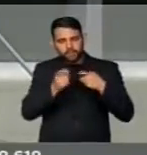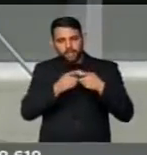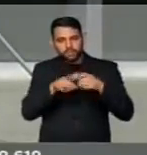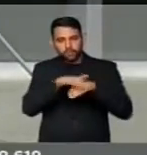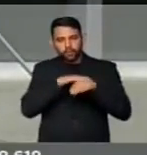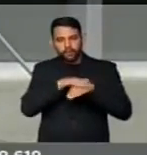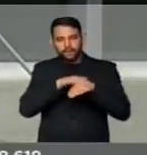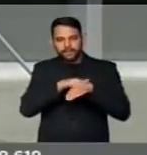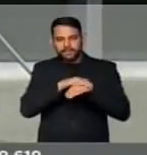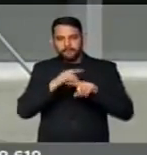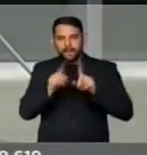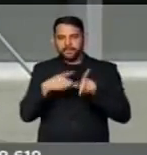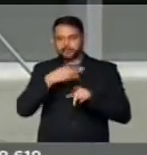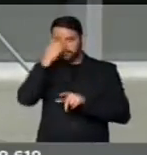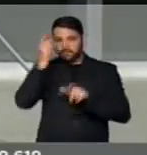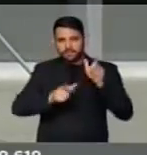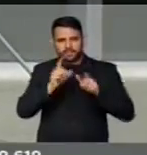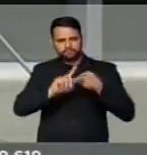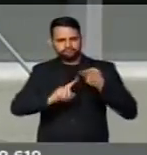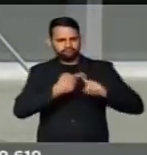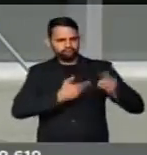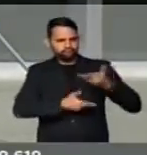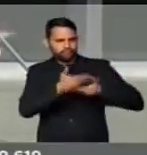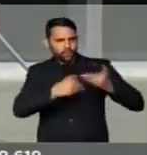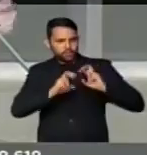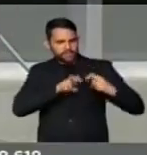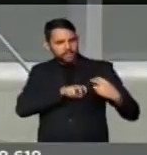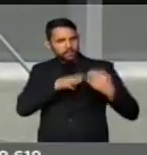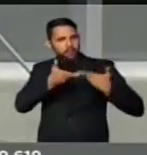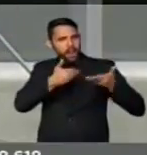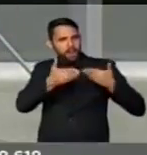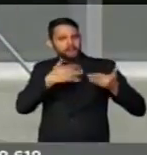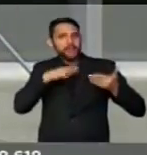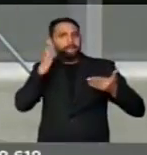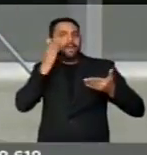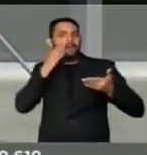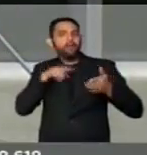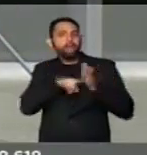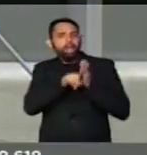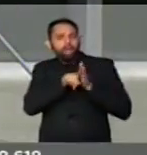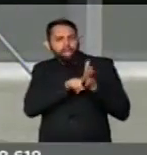com os pacientes, não tem uma discussão mais profunda, não conversa,